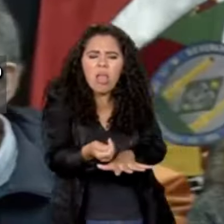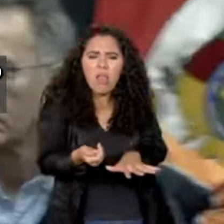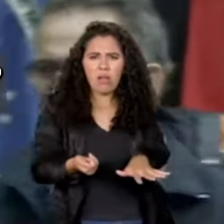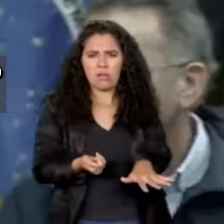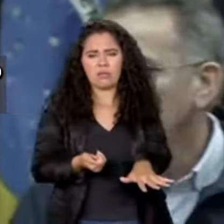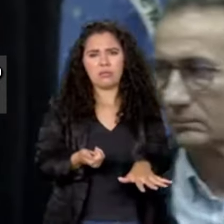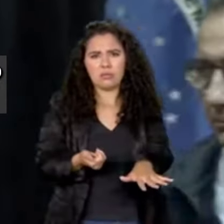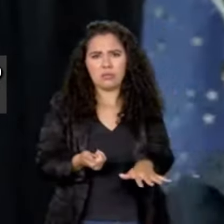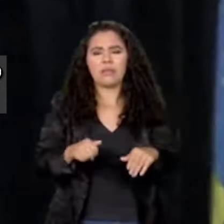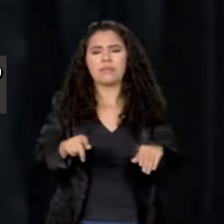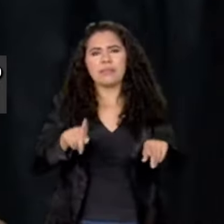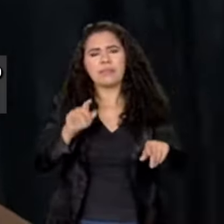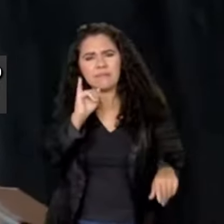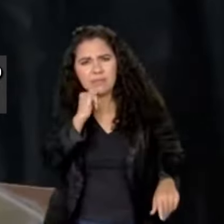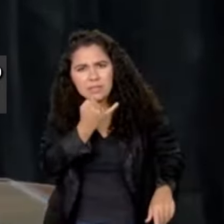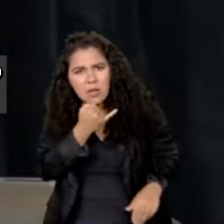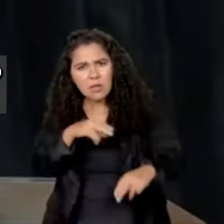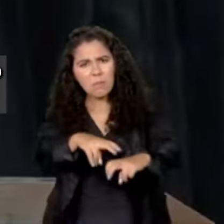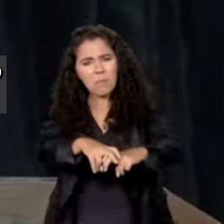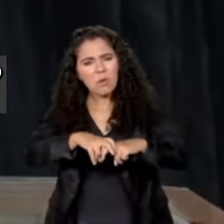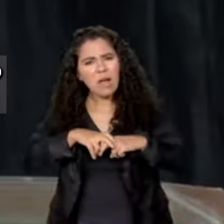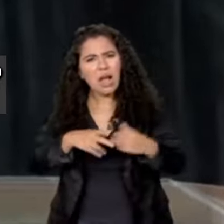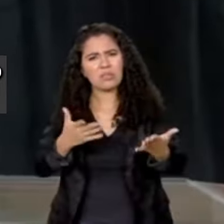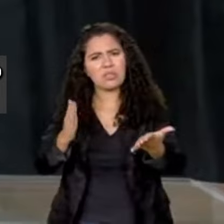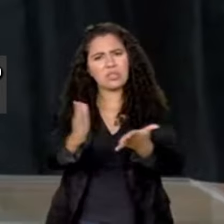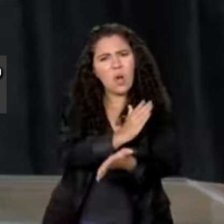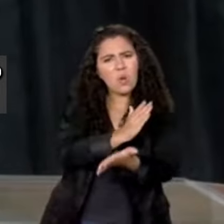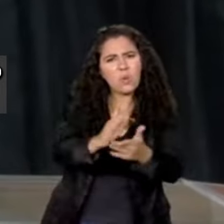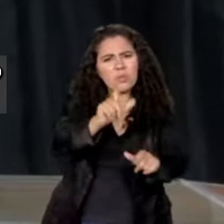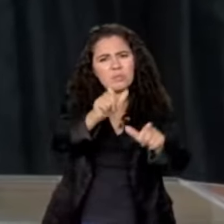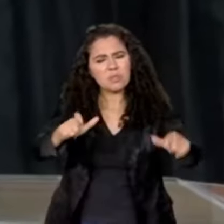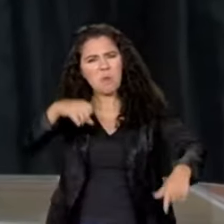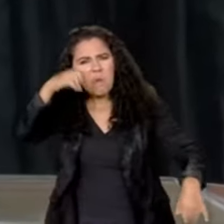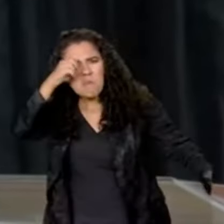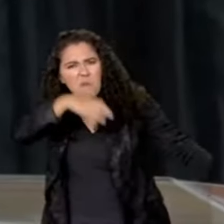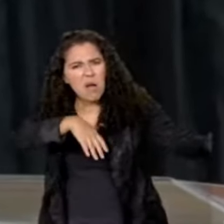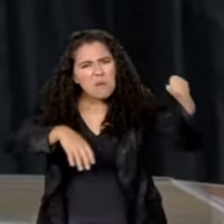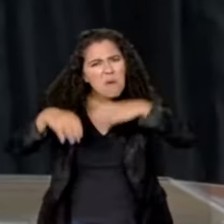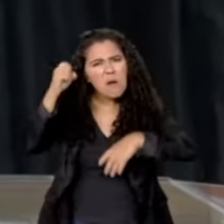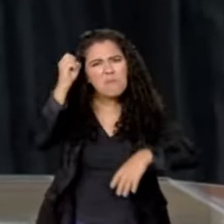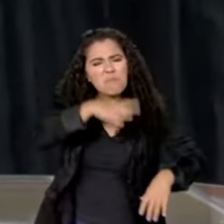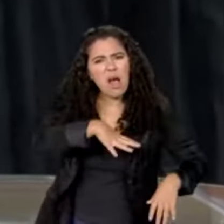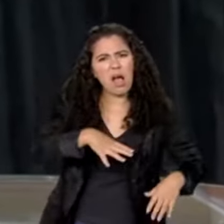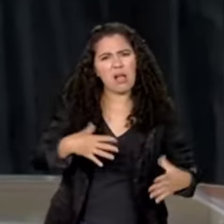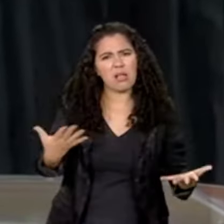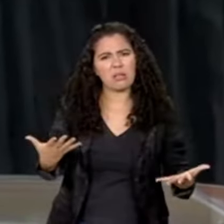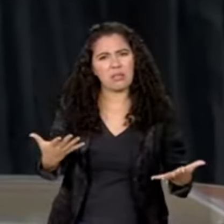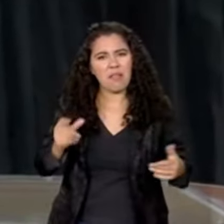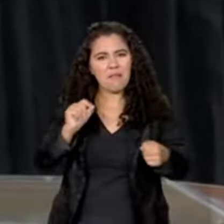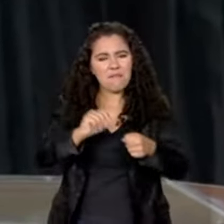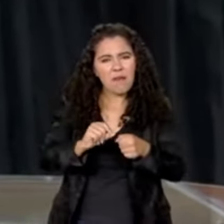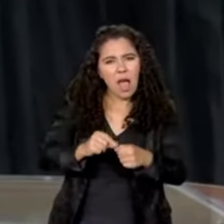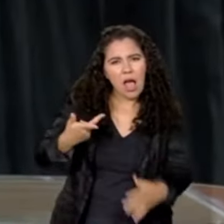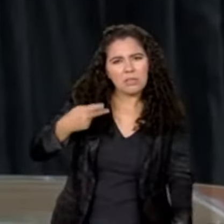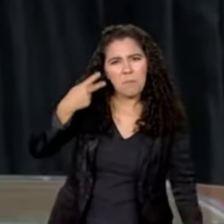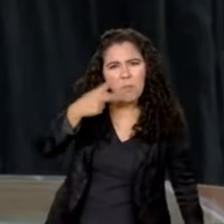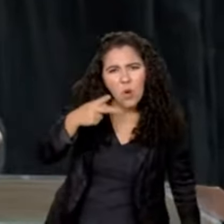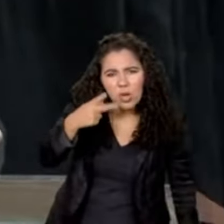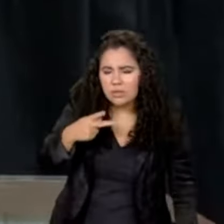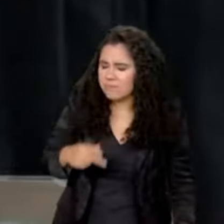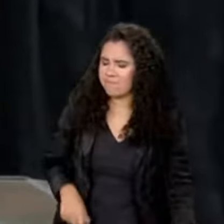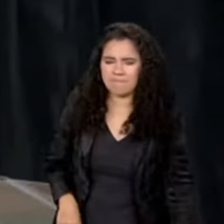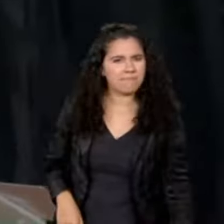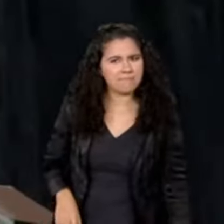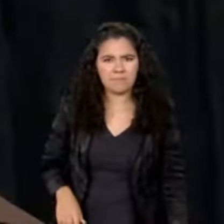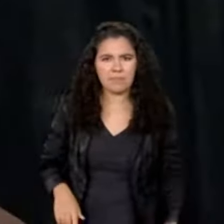da nojeira do comportamento, sabe, de uns vândalos que não fazem política, que não